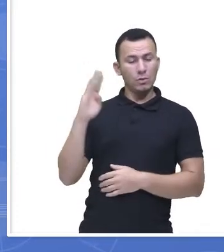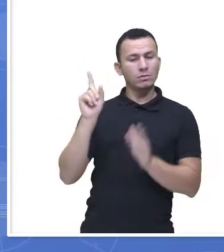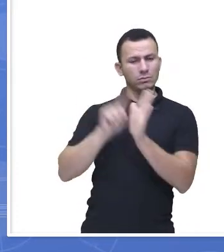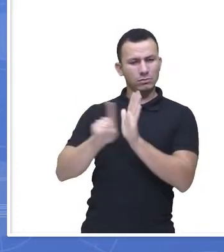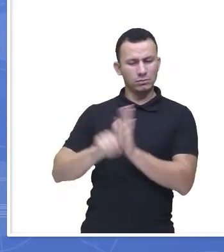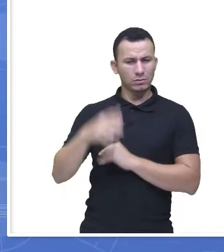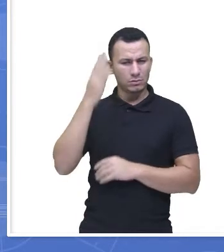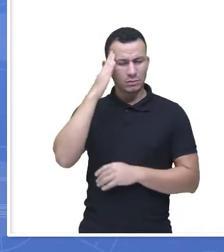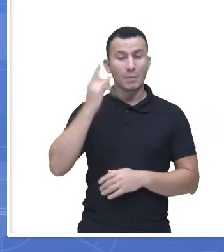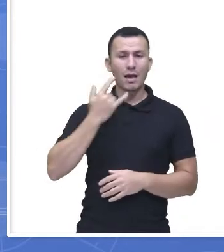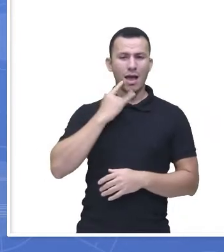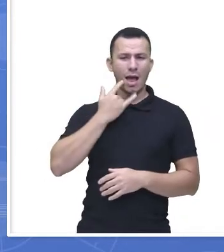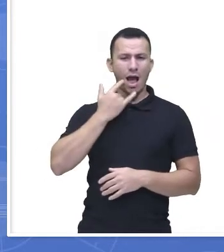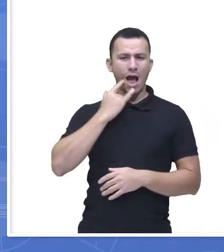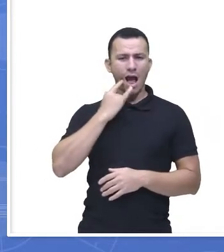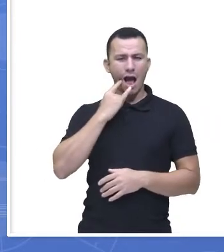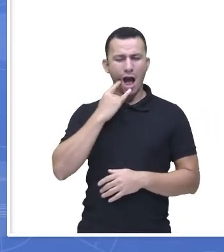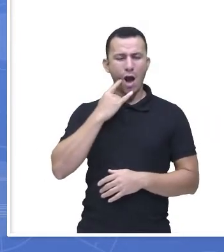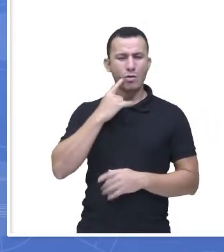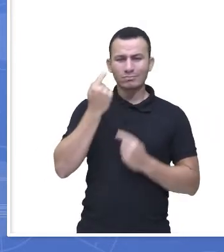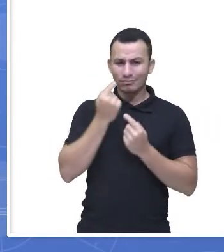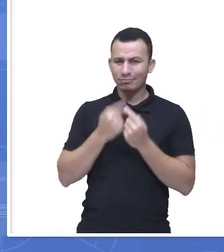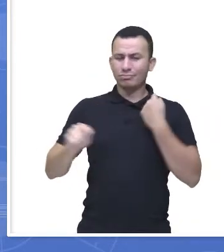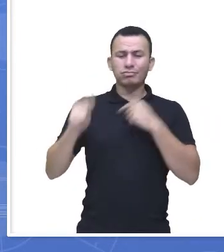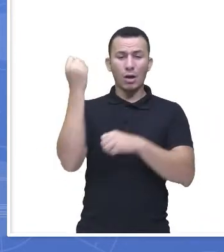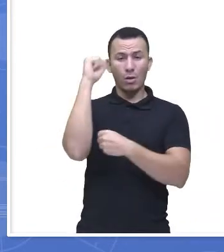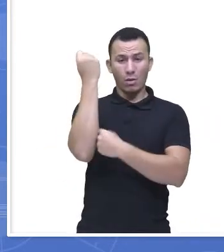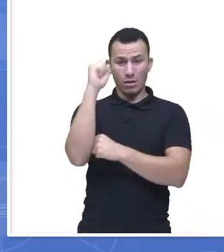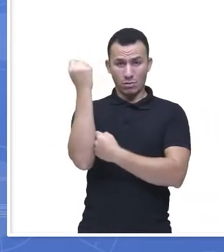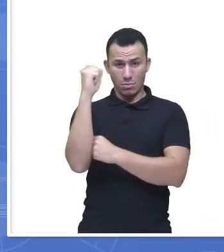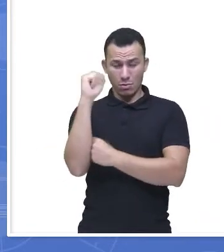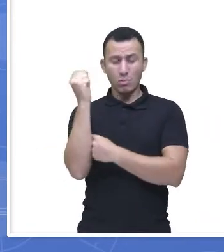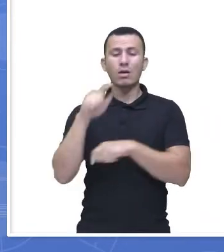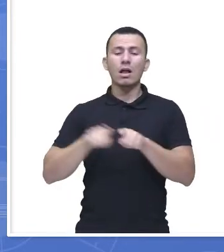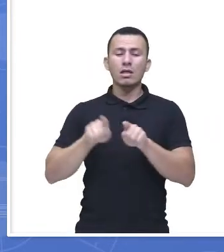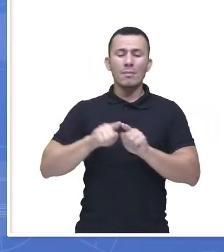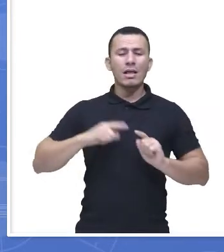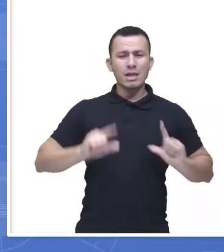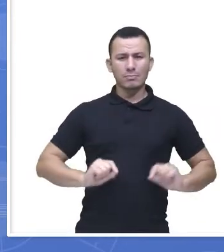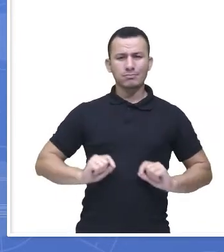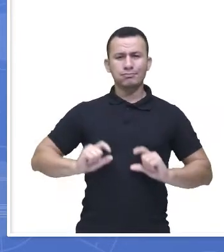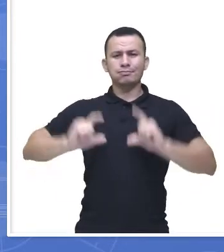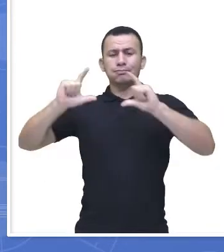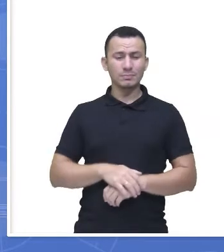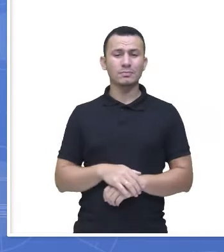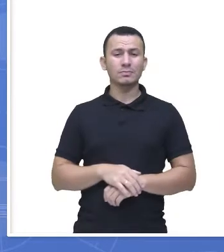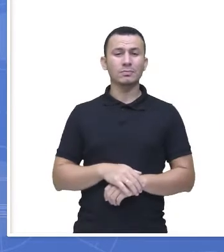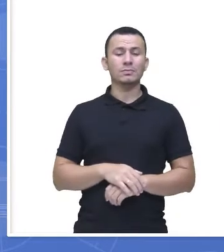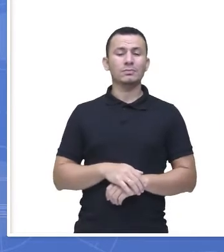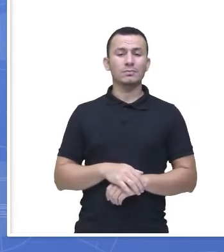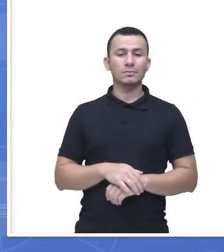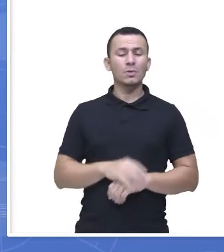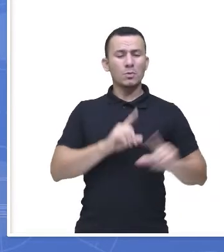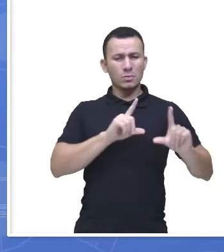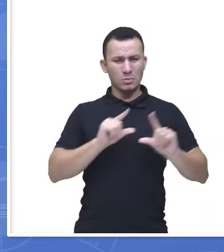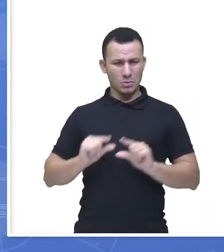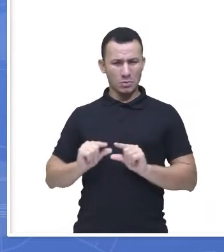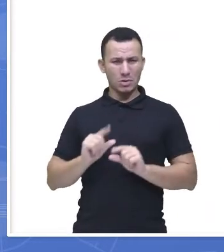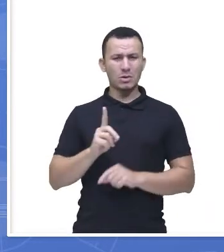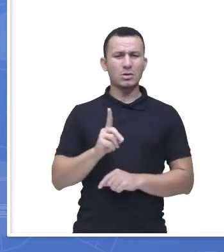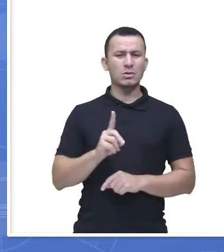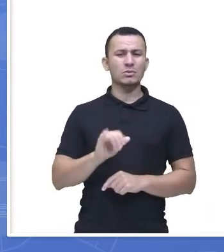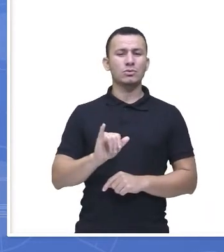O Alex diz que é a letra D, certo? Vamos para mais um? O Wagner disse